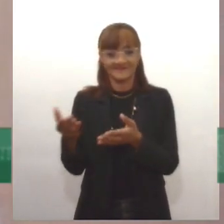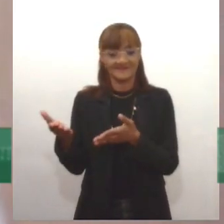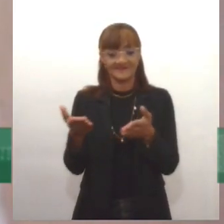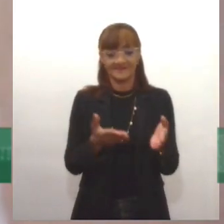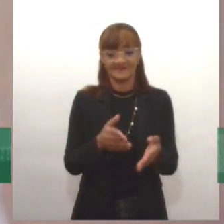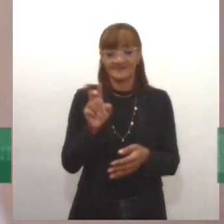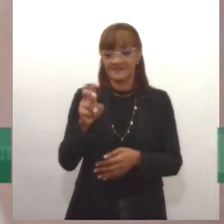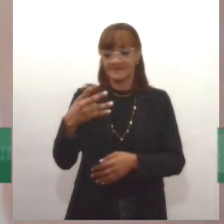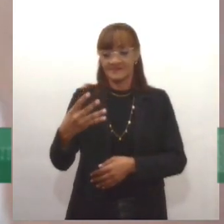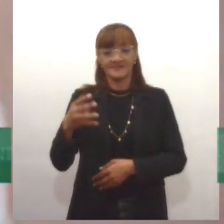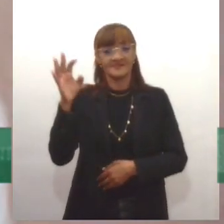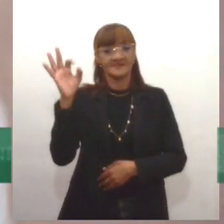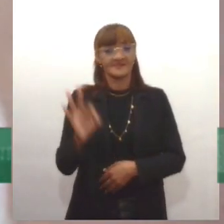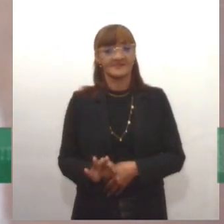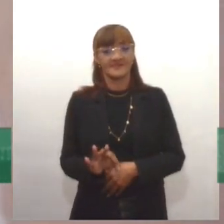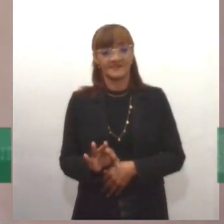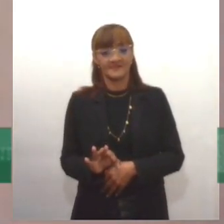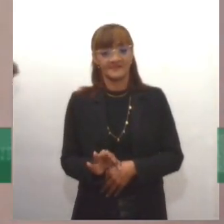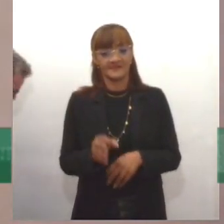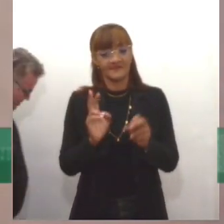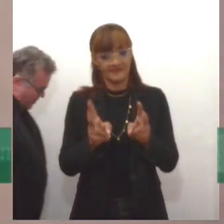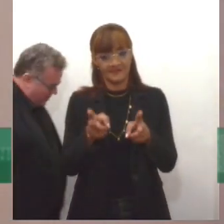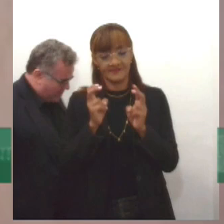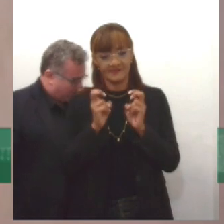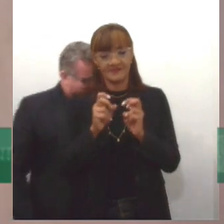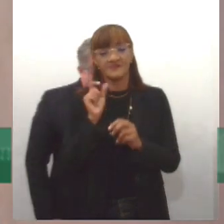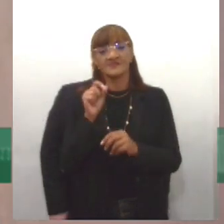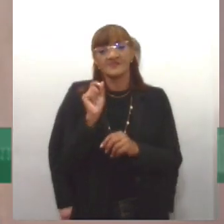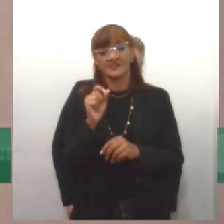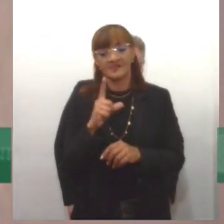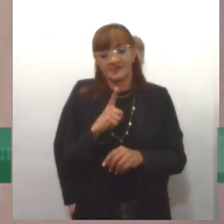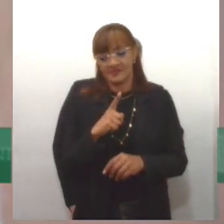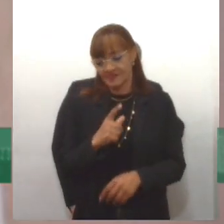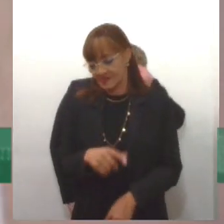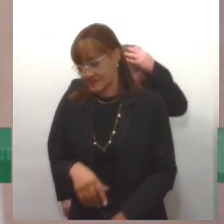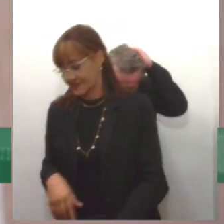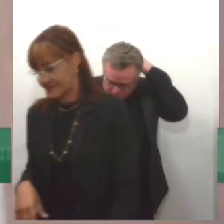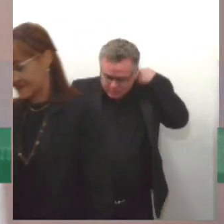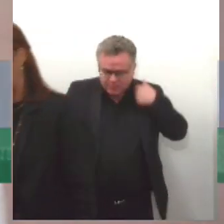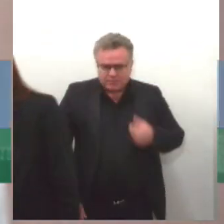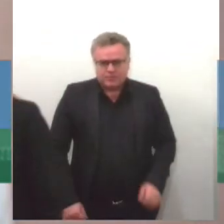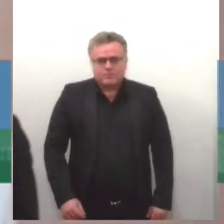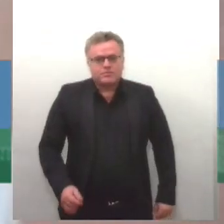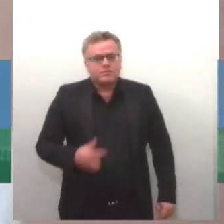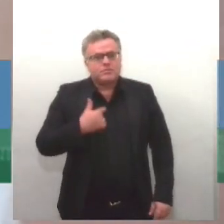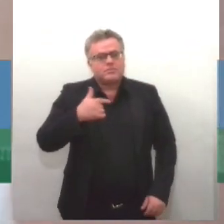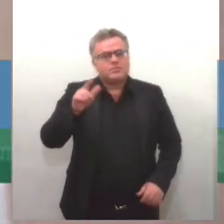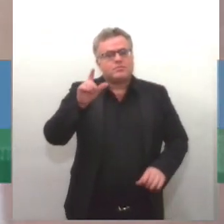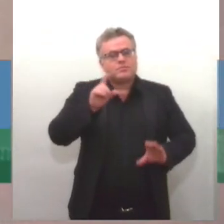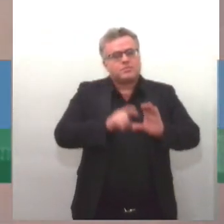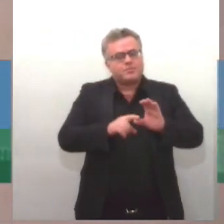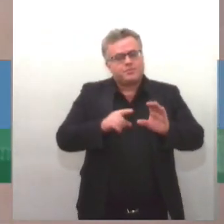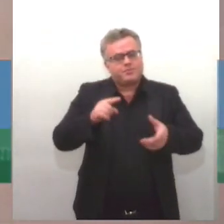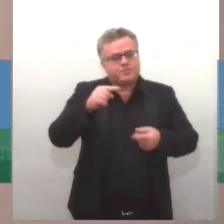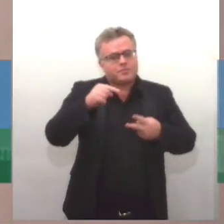54%. Então, veja, o que sobra para as outras despesas do município, não é?